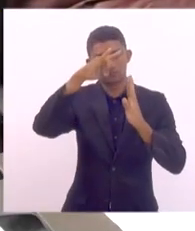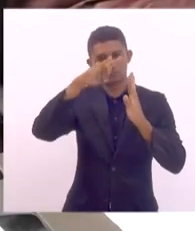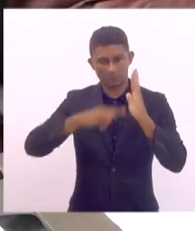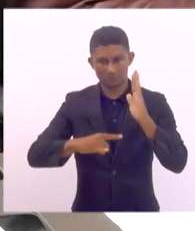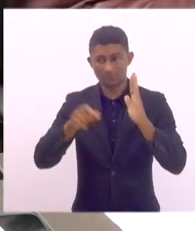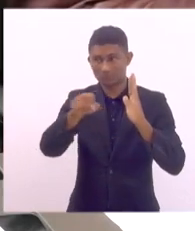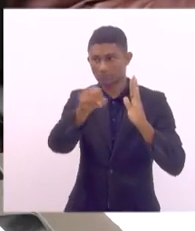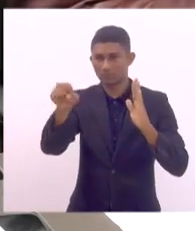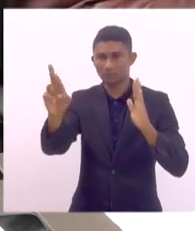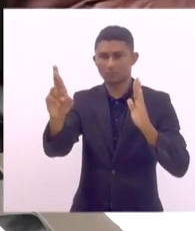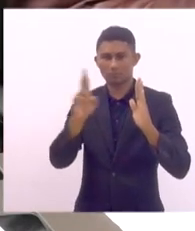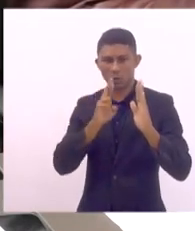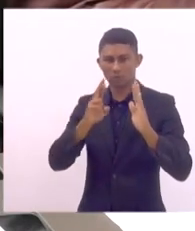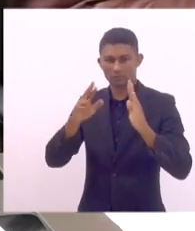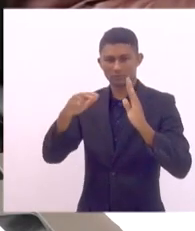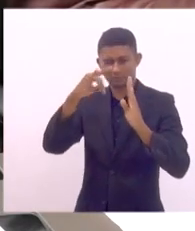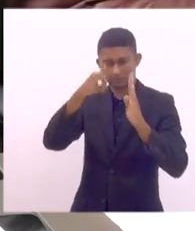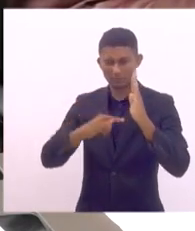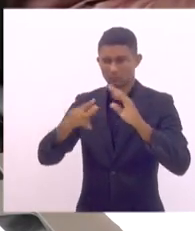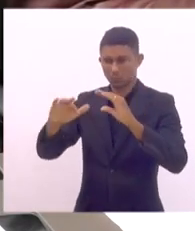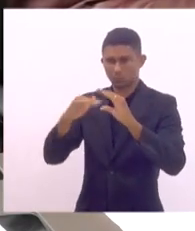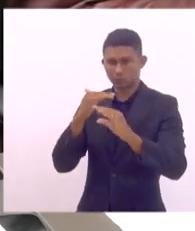resposta ele só